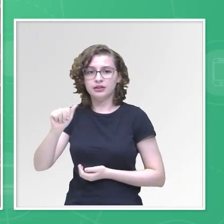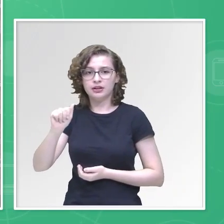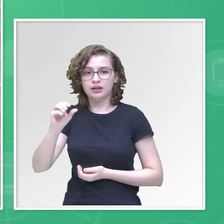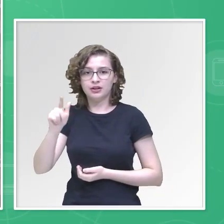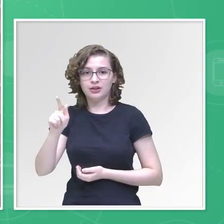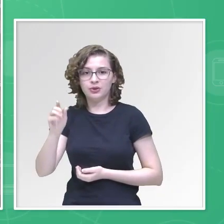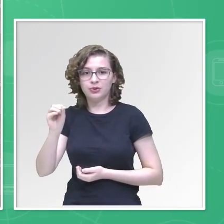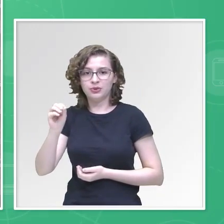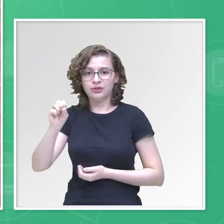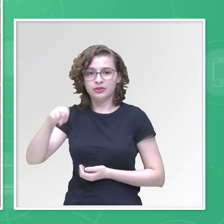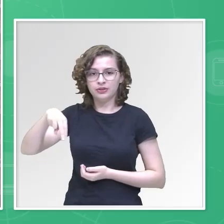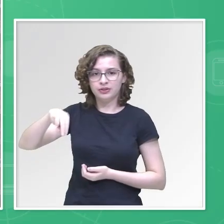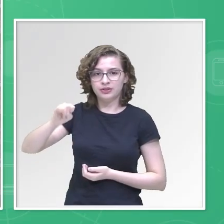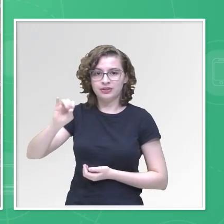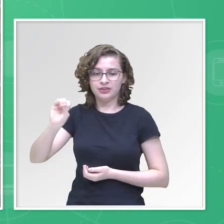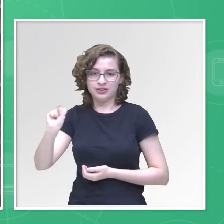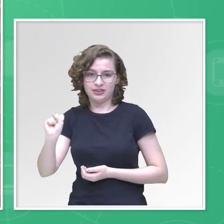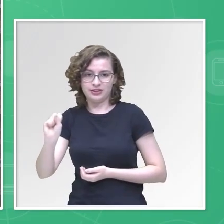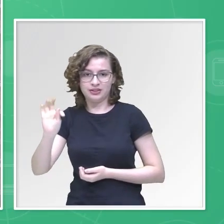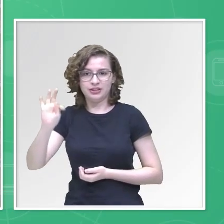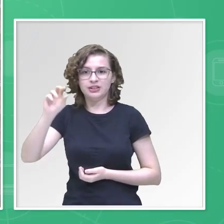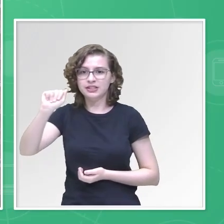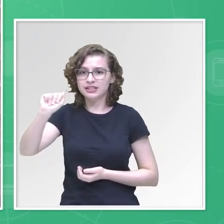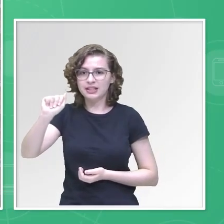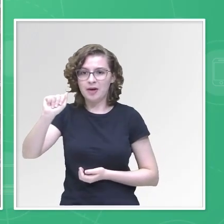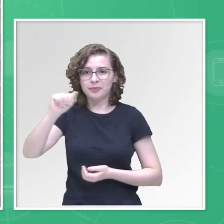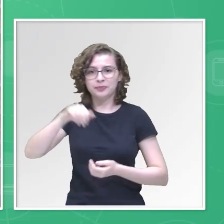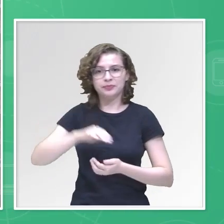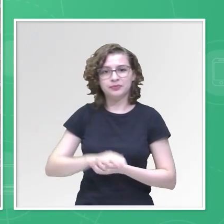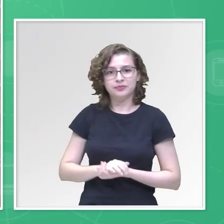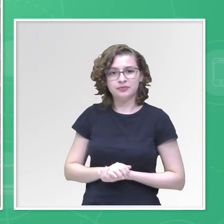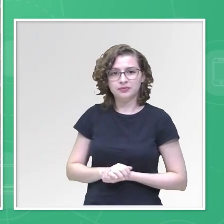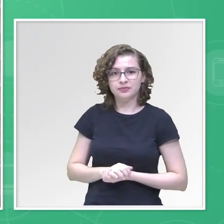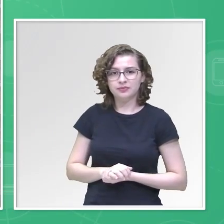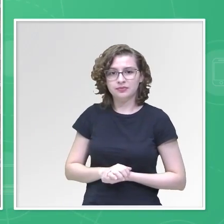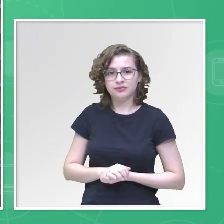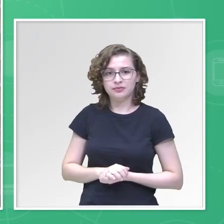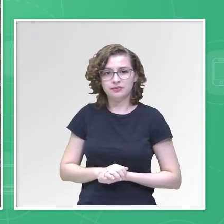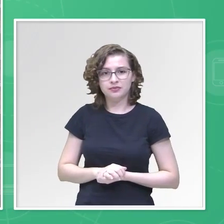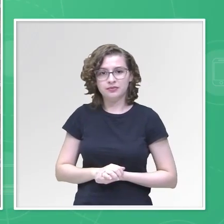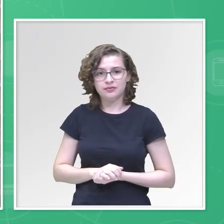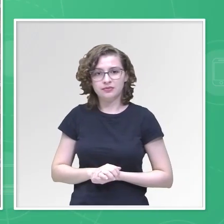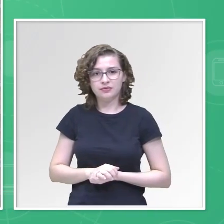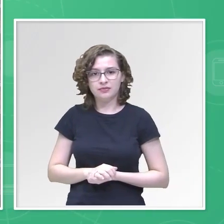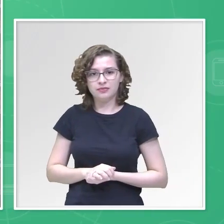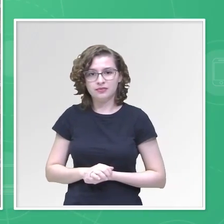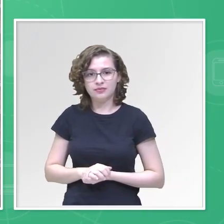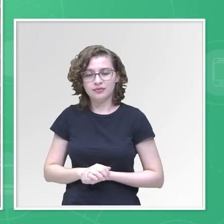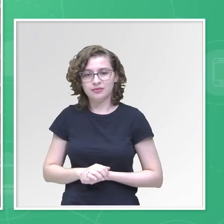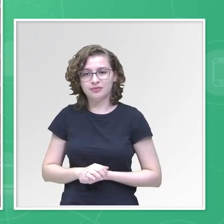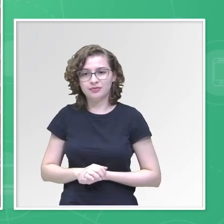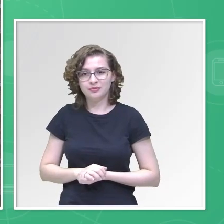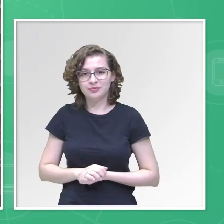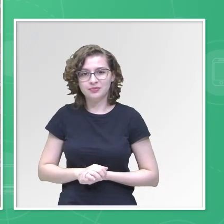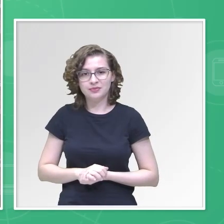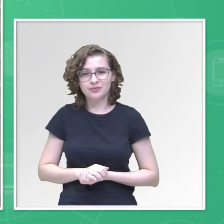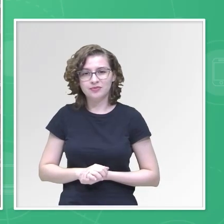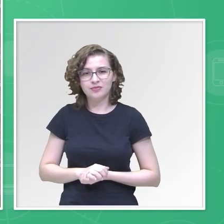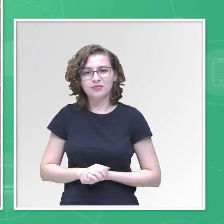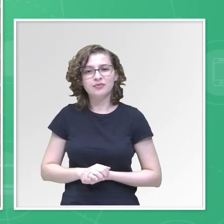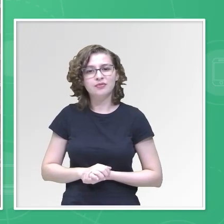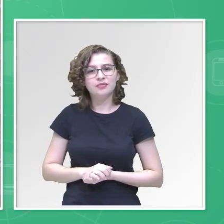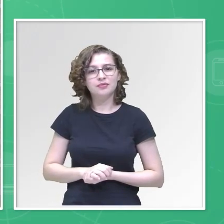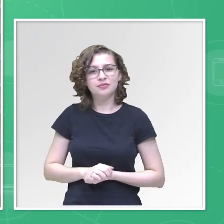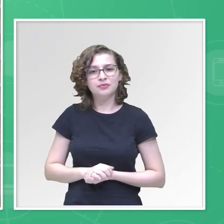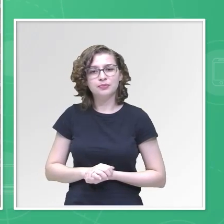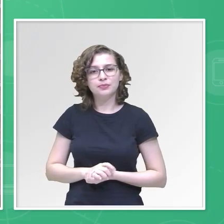bandido é aquele que tá se opondo sempre prejudicando tem o musical herói né Sempre colocando uma casca de banana ali e